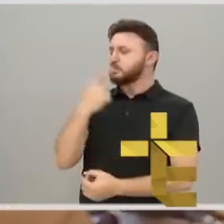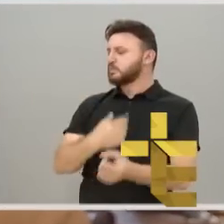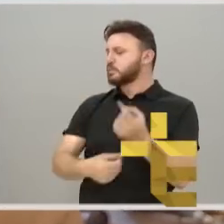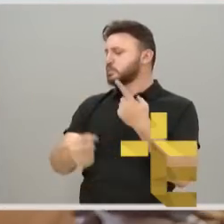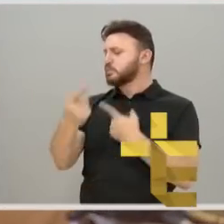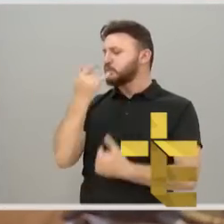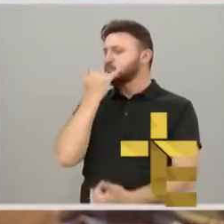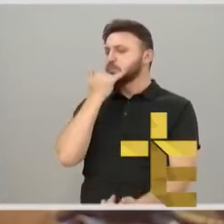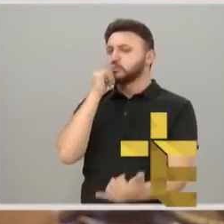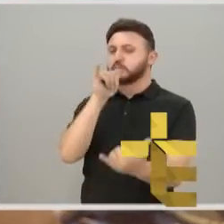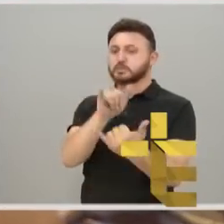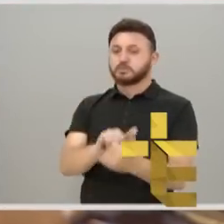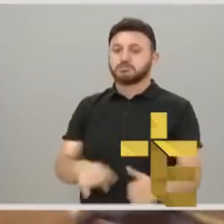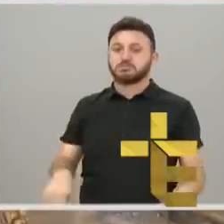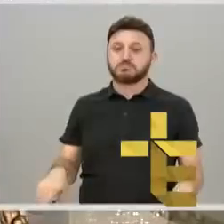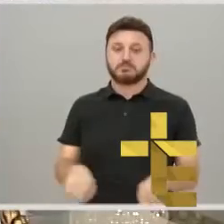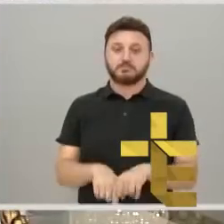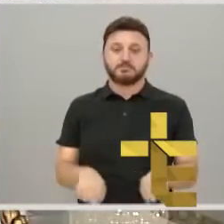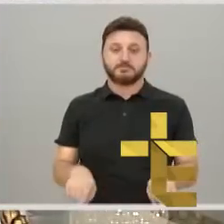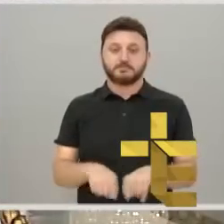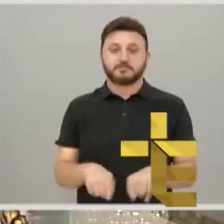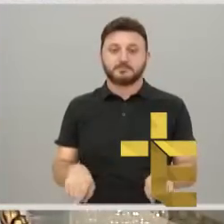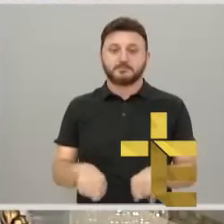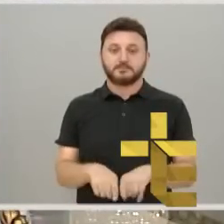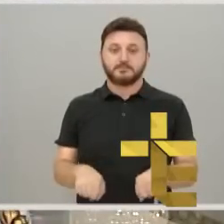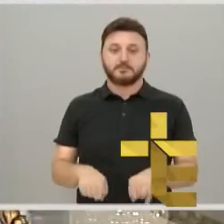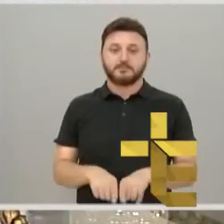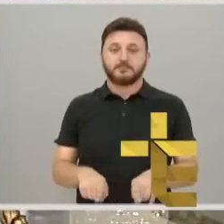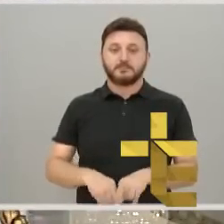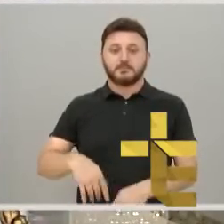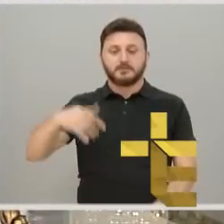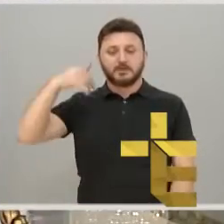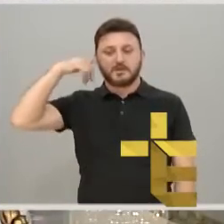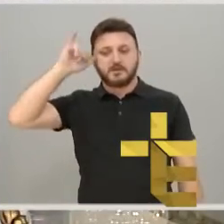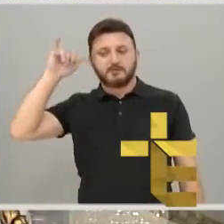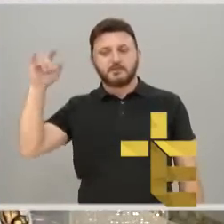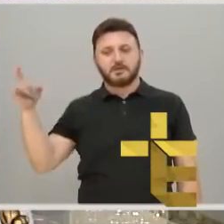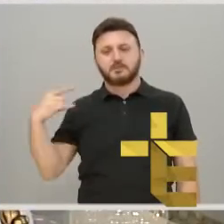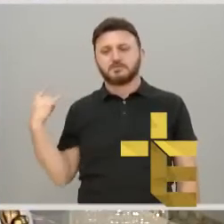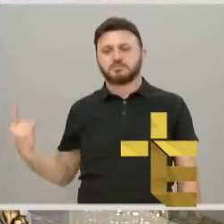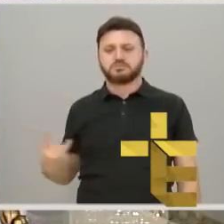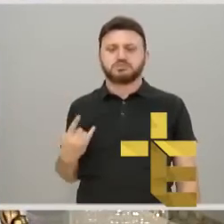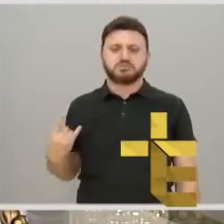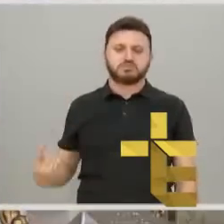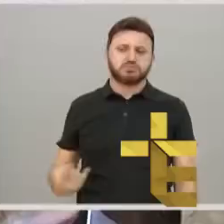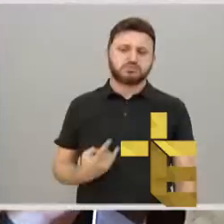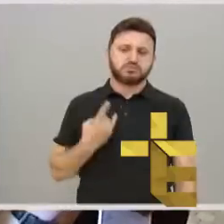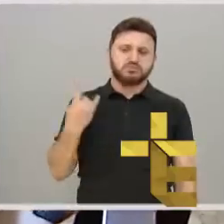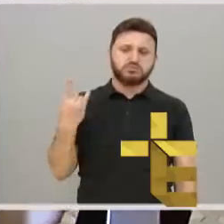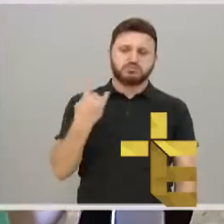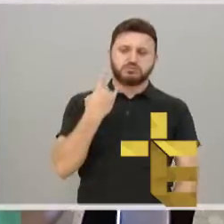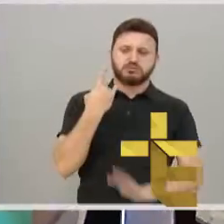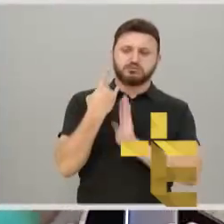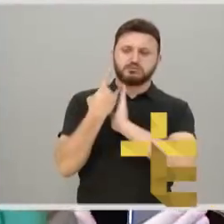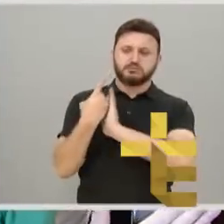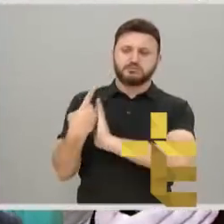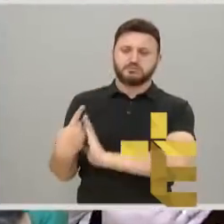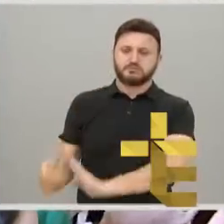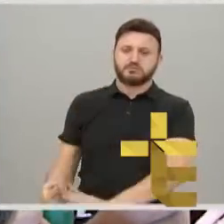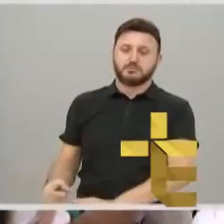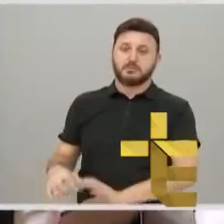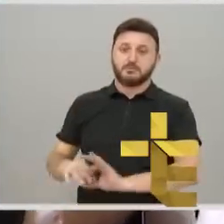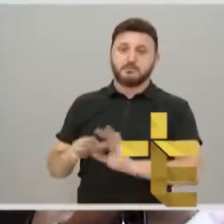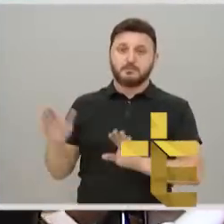ofensas, assim como nós perdoamos a quem nos tem ofendido. E não nos deixeis cair em